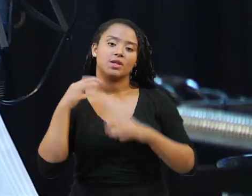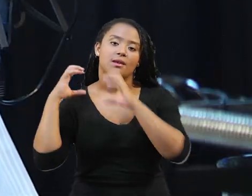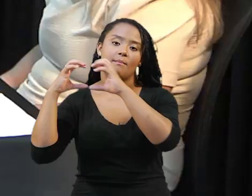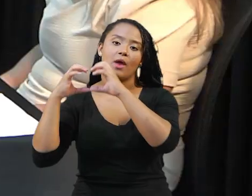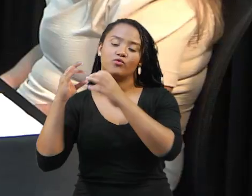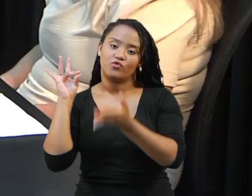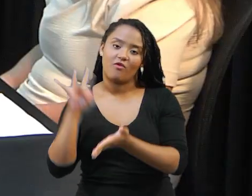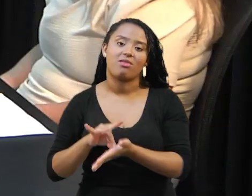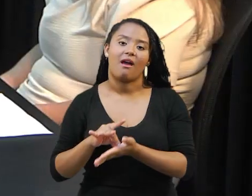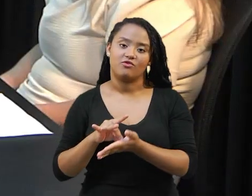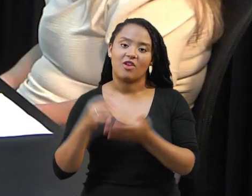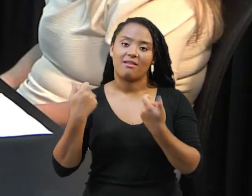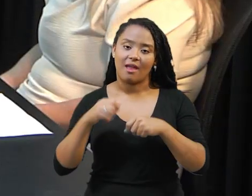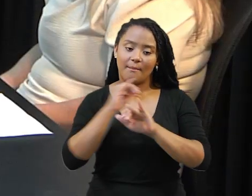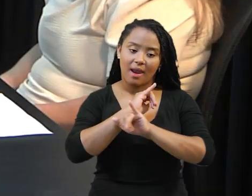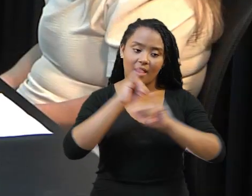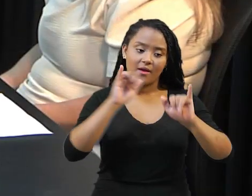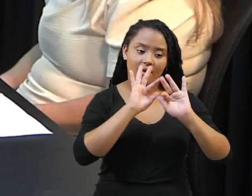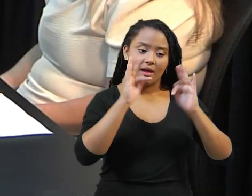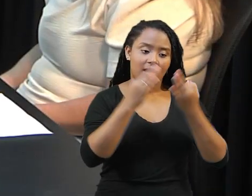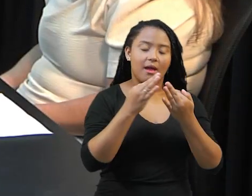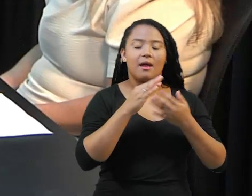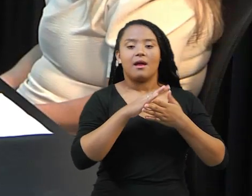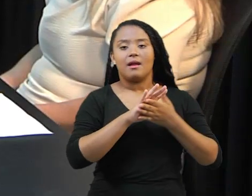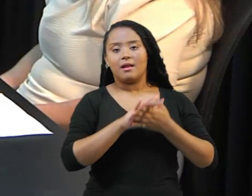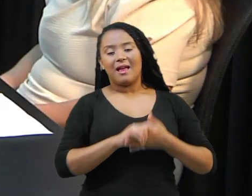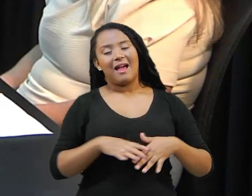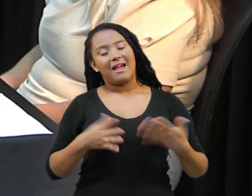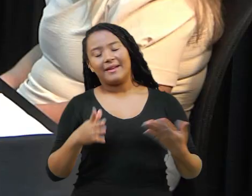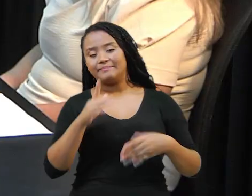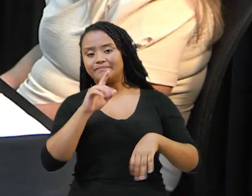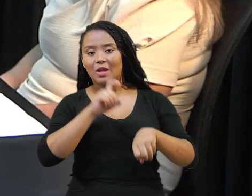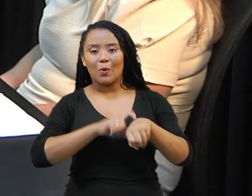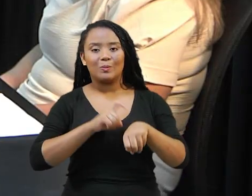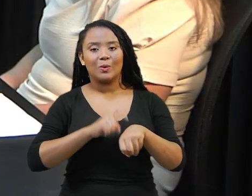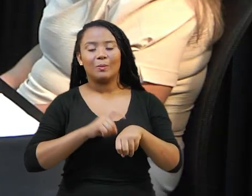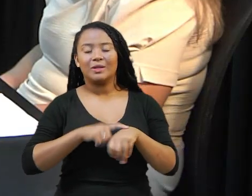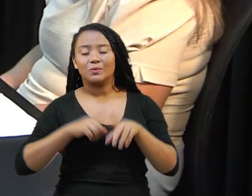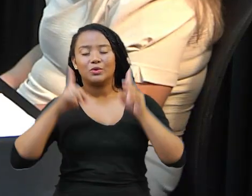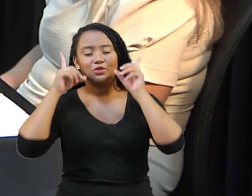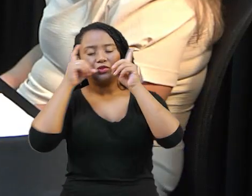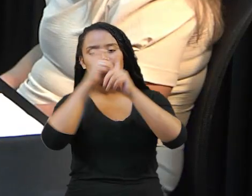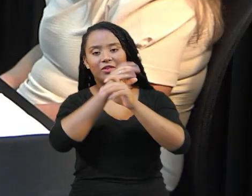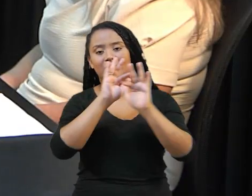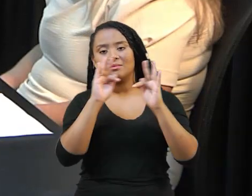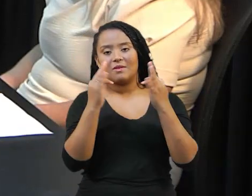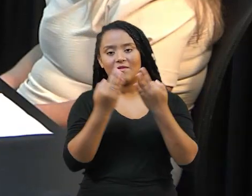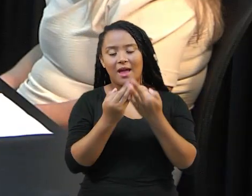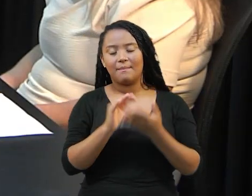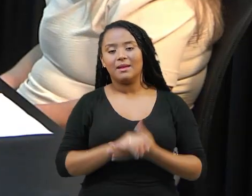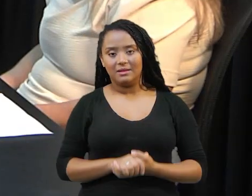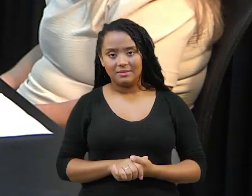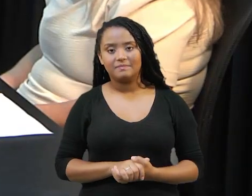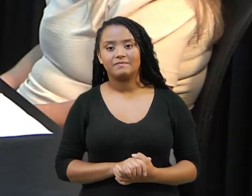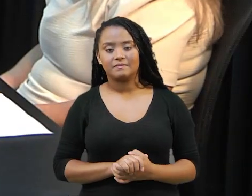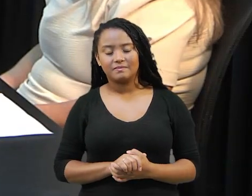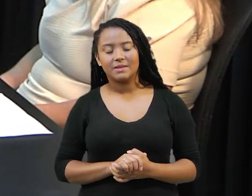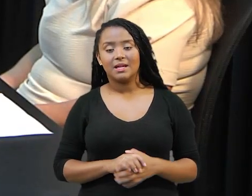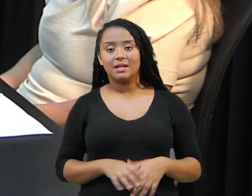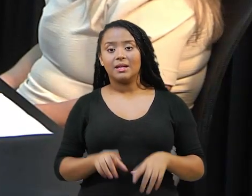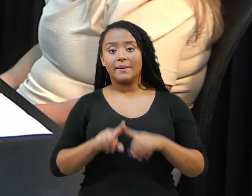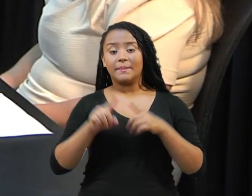morte cerebral. E aí é um momento trágico, né, para a família e tudo, ela vai acompanhando tudo